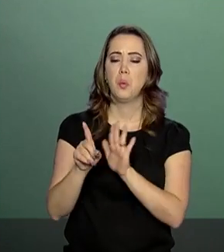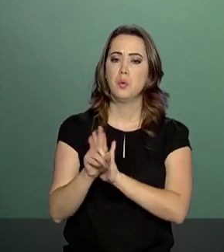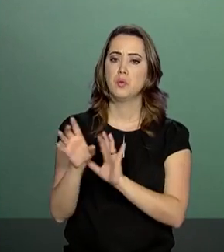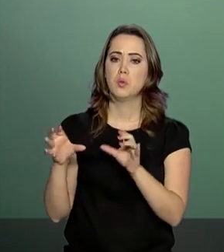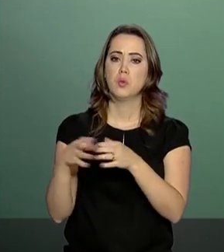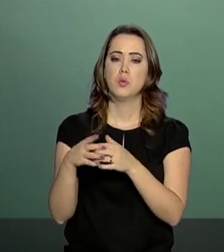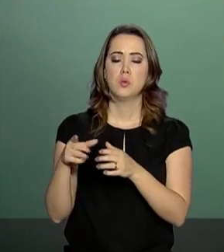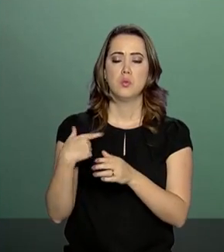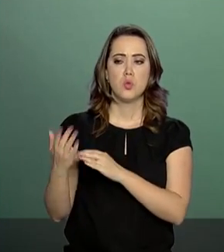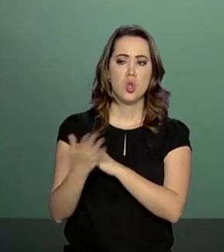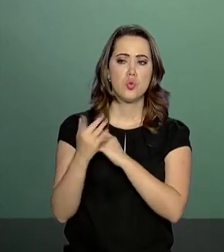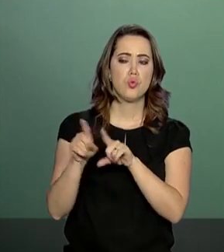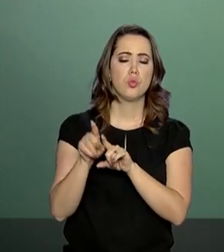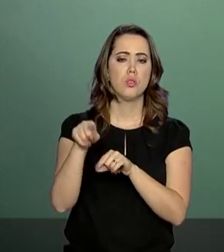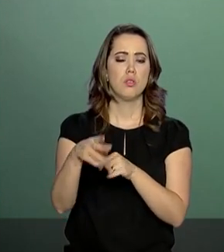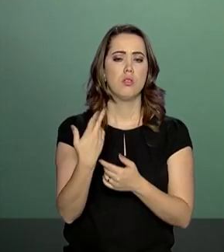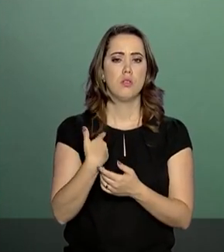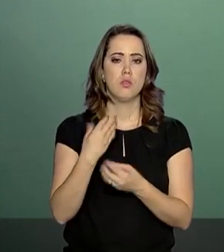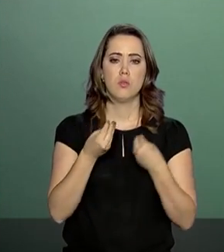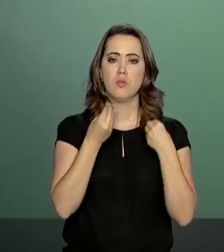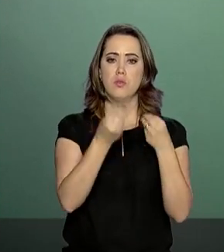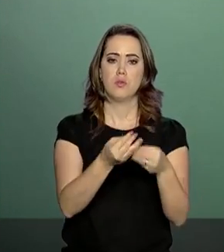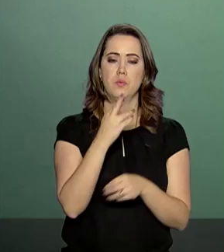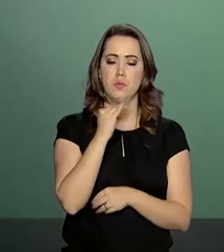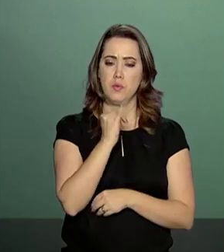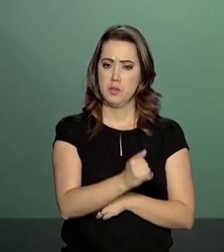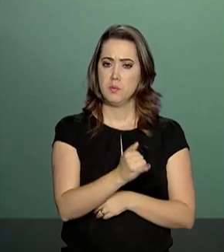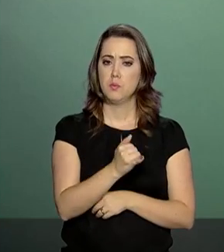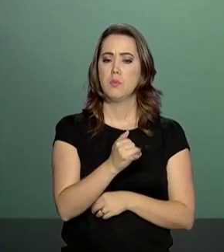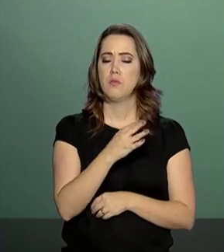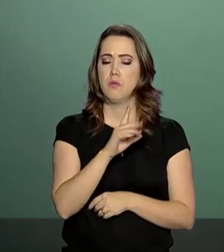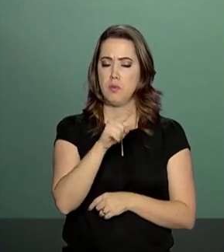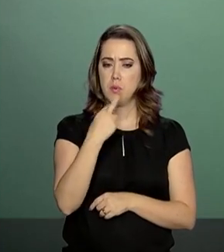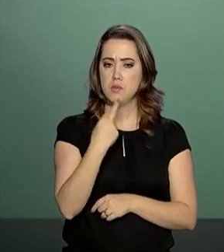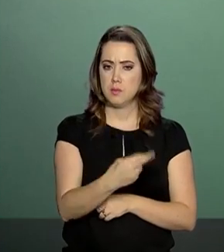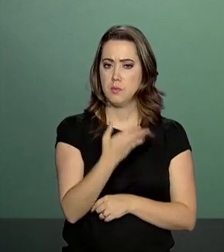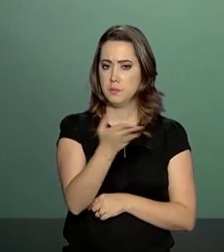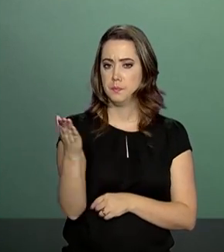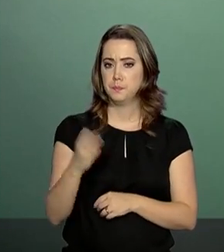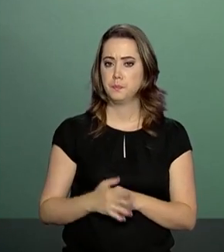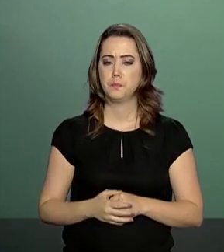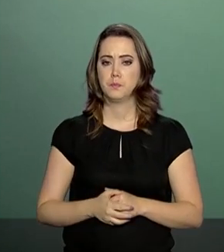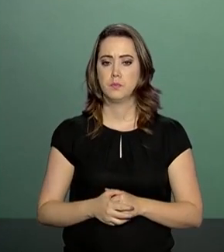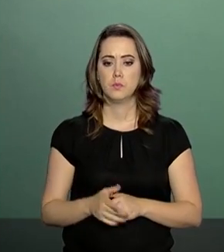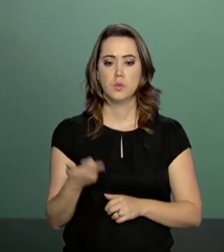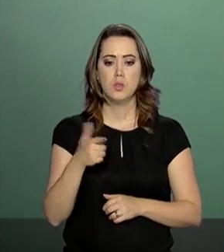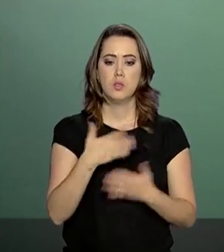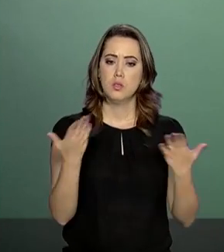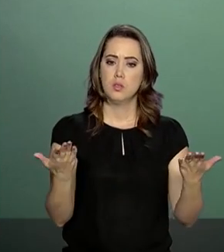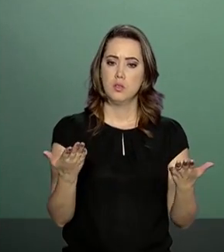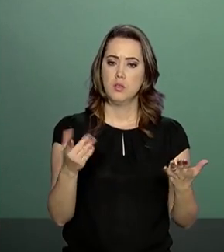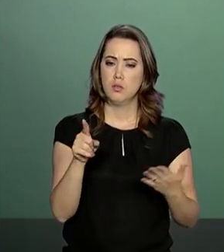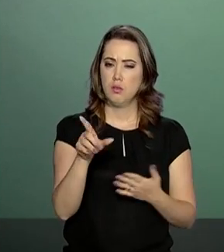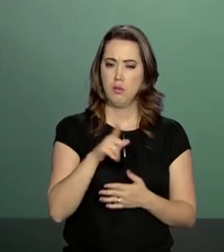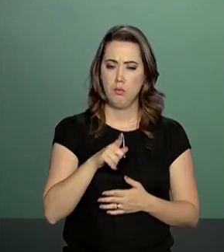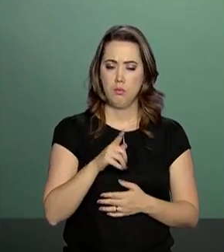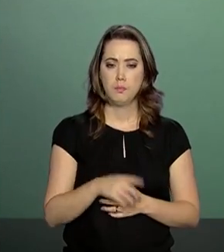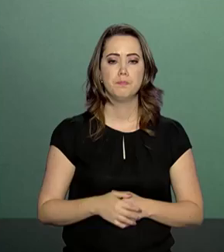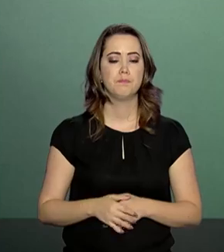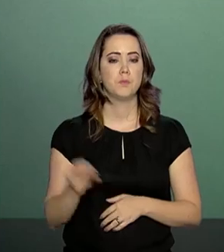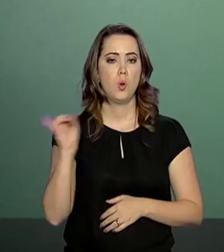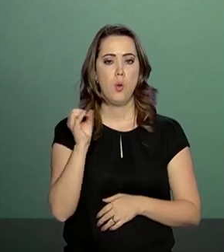Assessoria uma forma de abastecê-lo com esses dados bom então gente porta-voz Boa noite